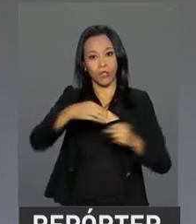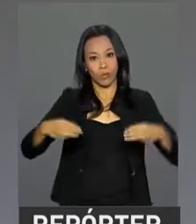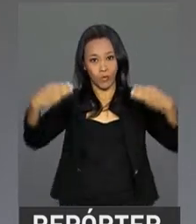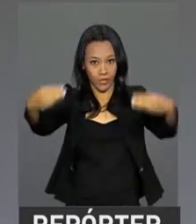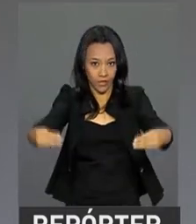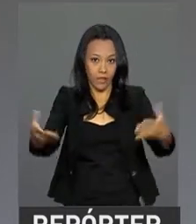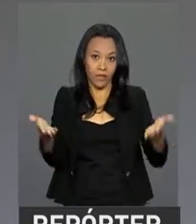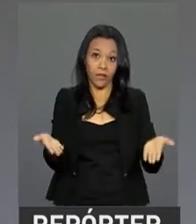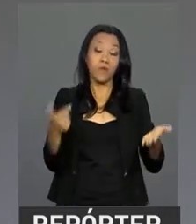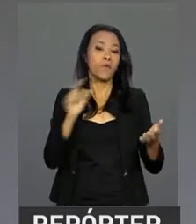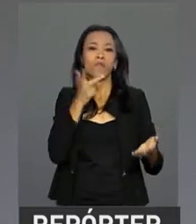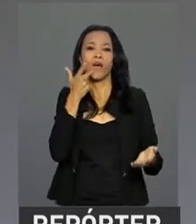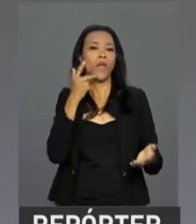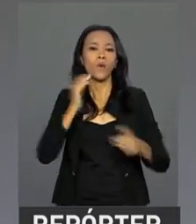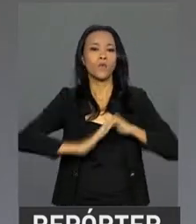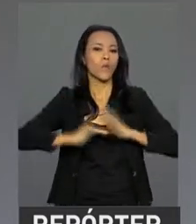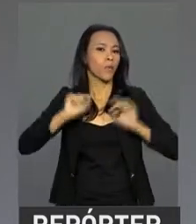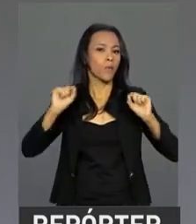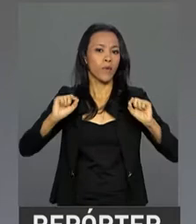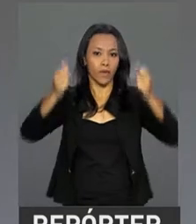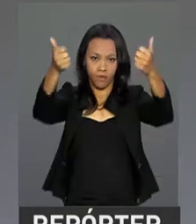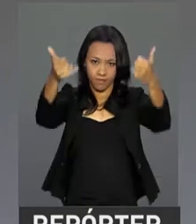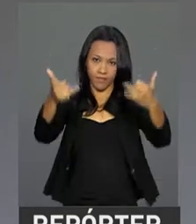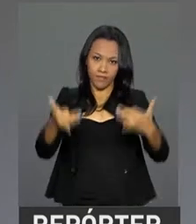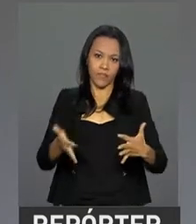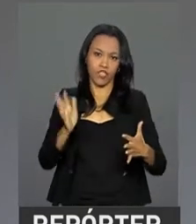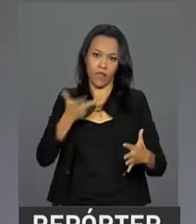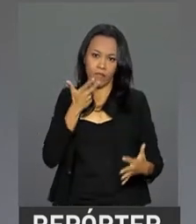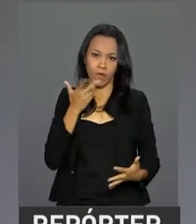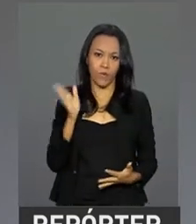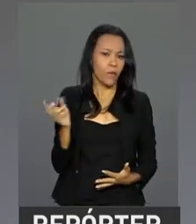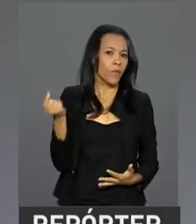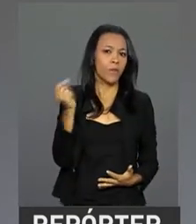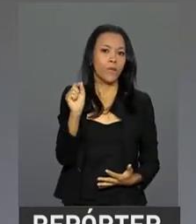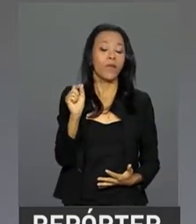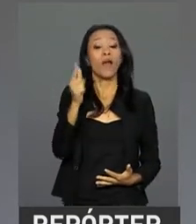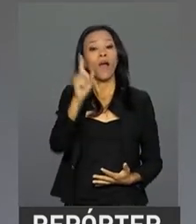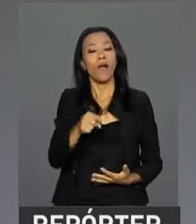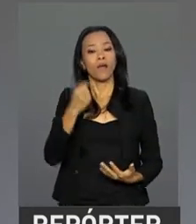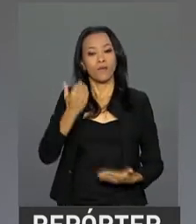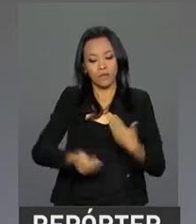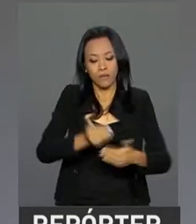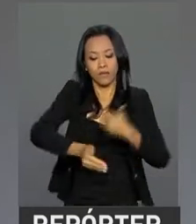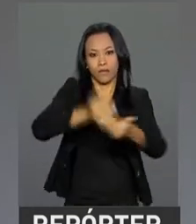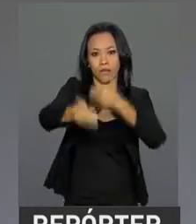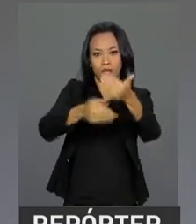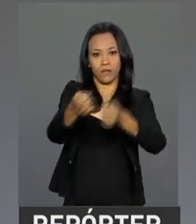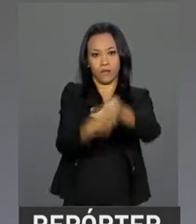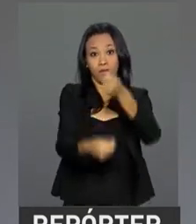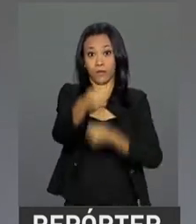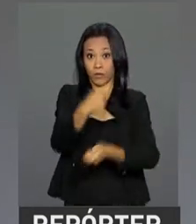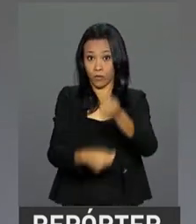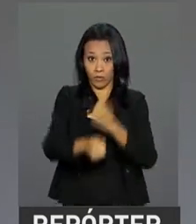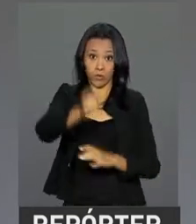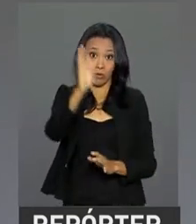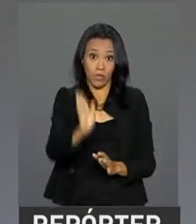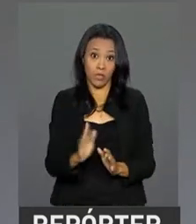para falar então sobre essa como você falou carol sobre a previsão de crescimento da economia brasileira pra